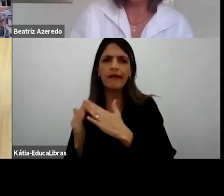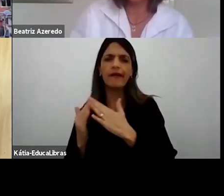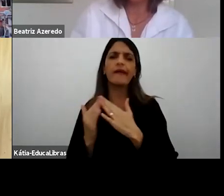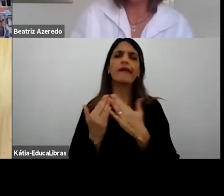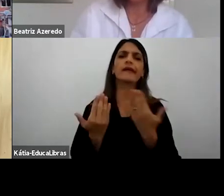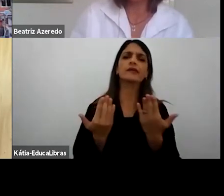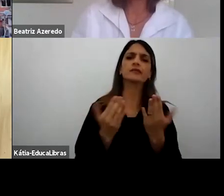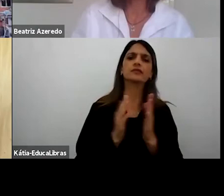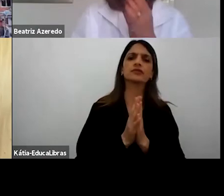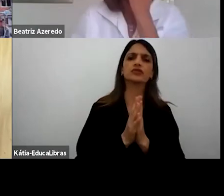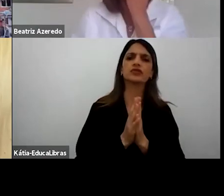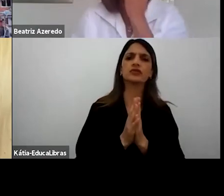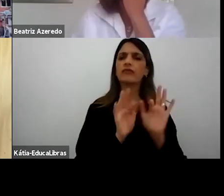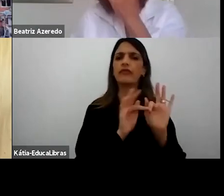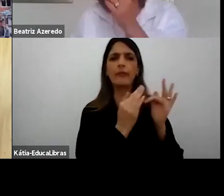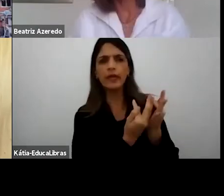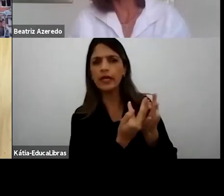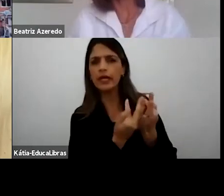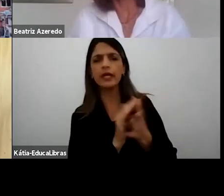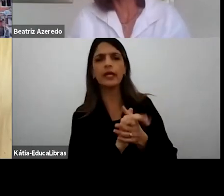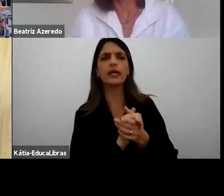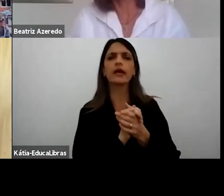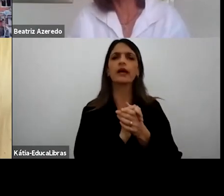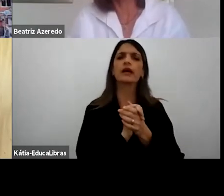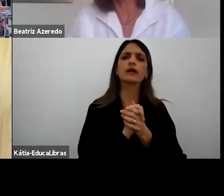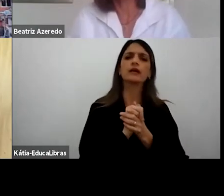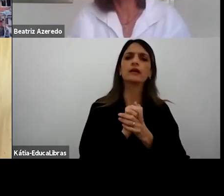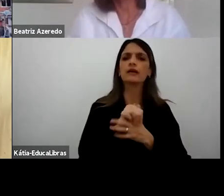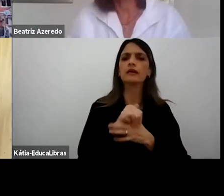da organização familiar, da organização